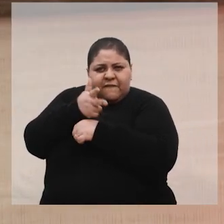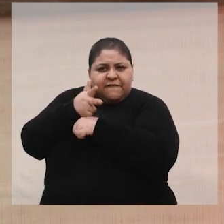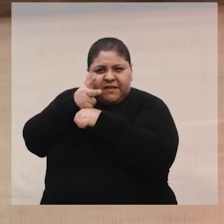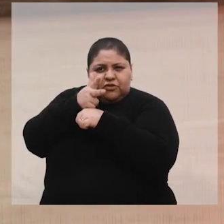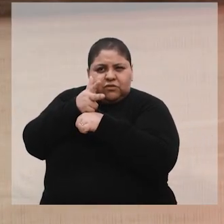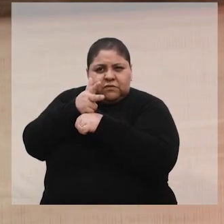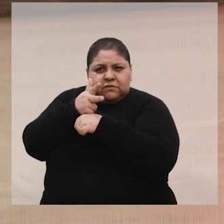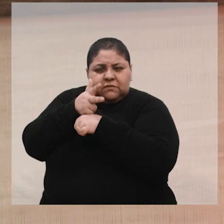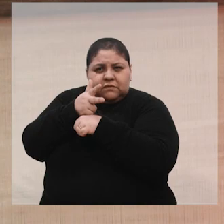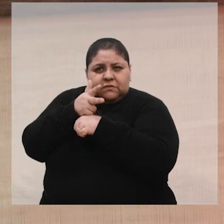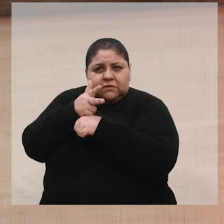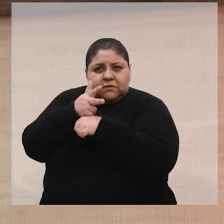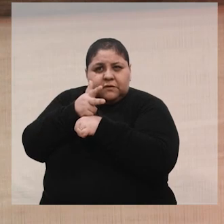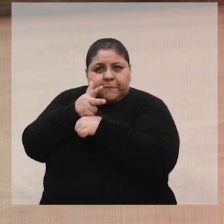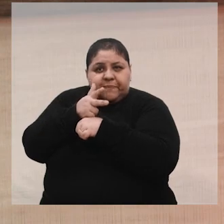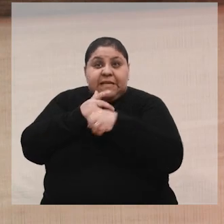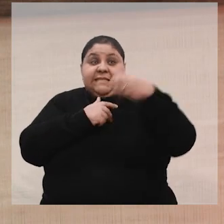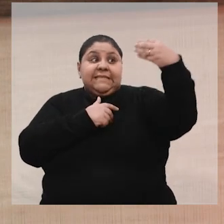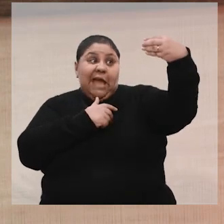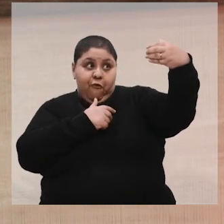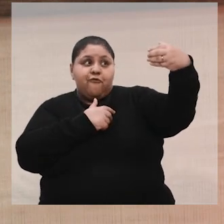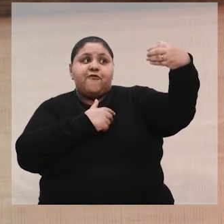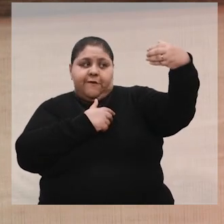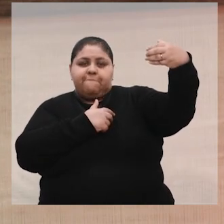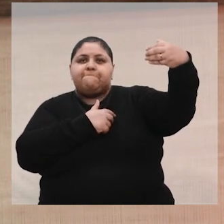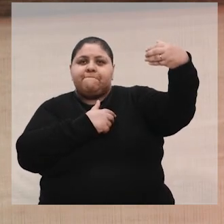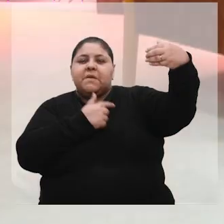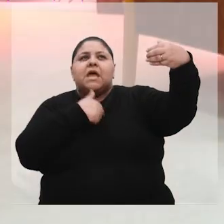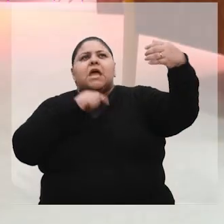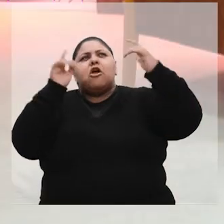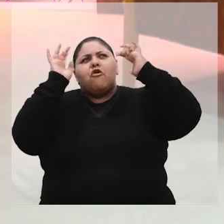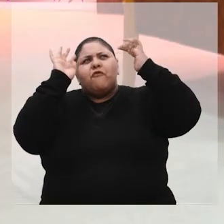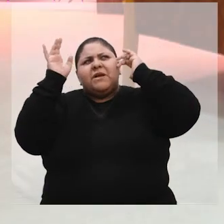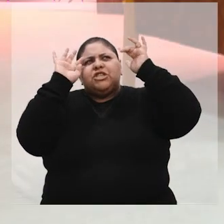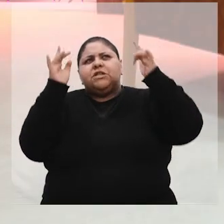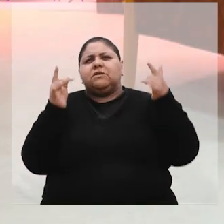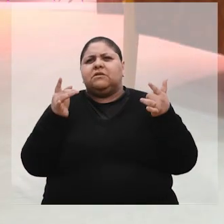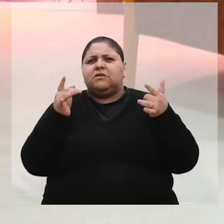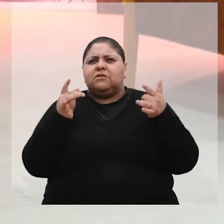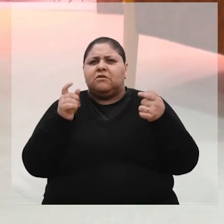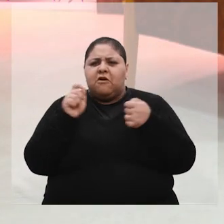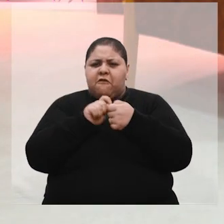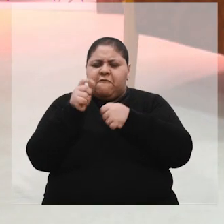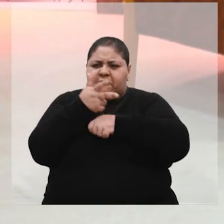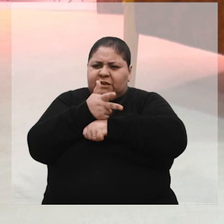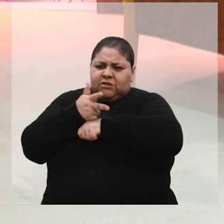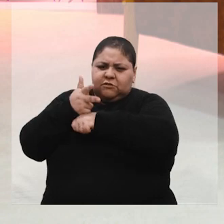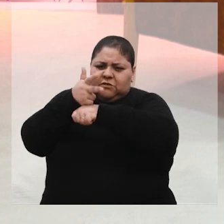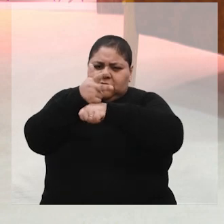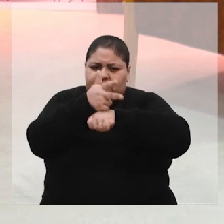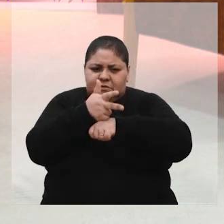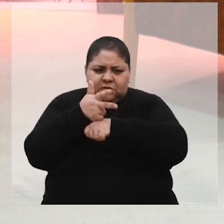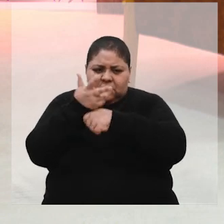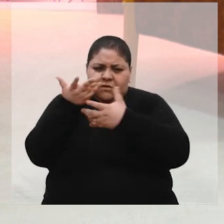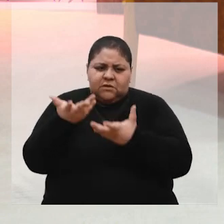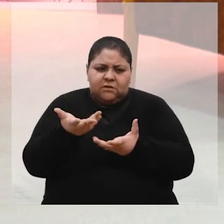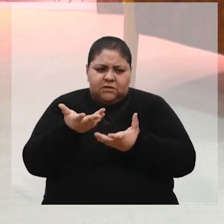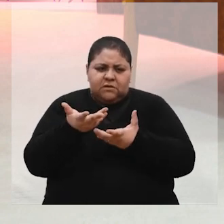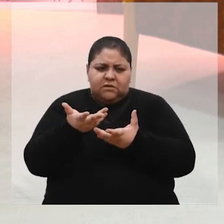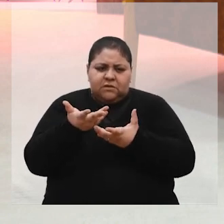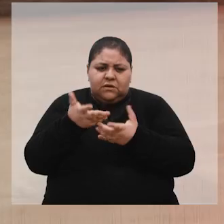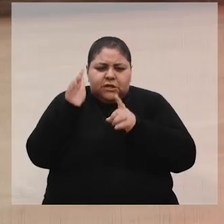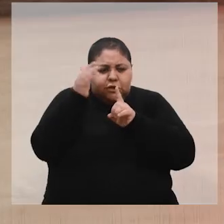com... em selfie? É. Porque eu fico imaginando, daqui a pouco, faz um vídeo e inibe as pessoas que estão